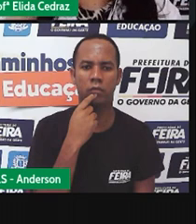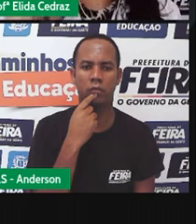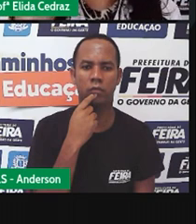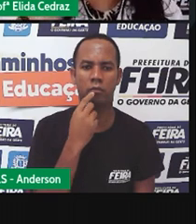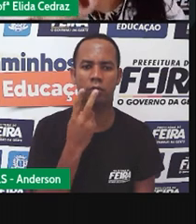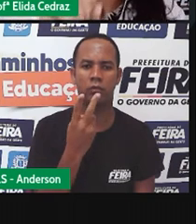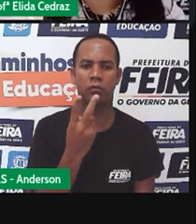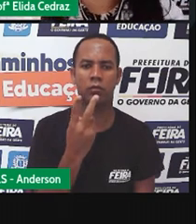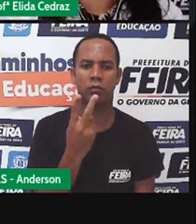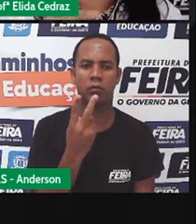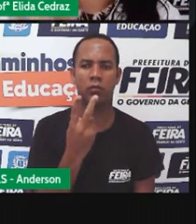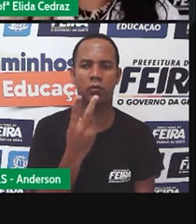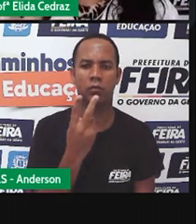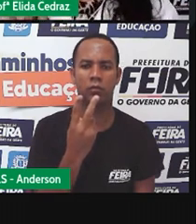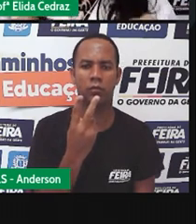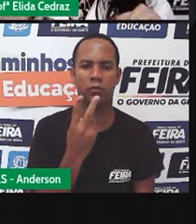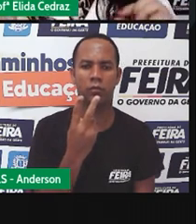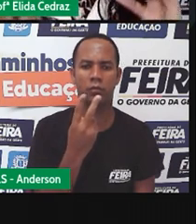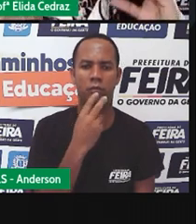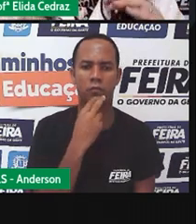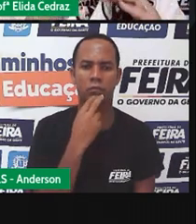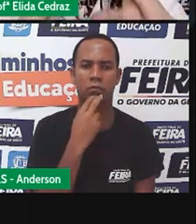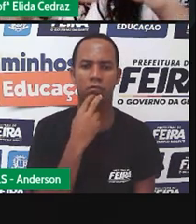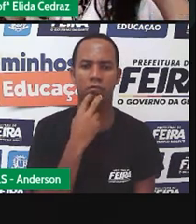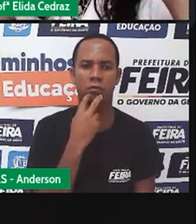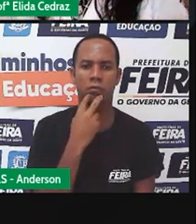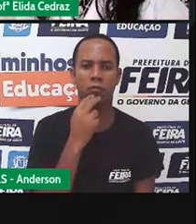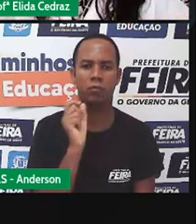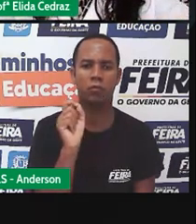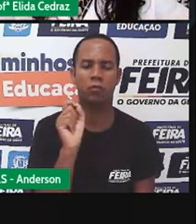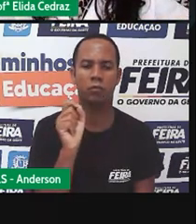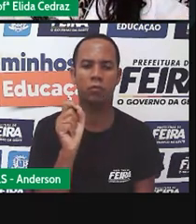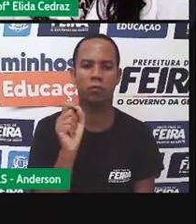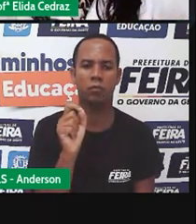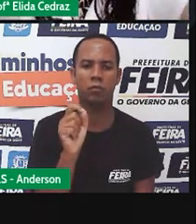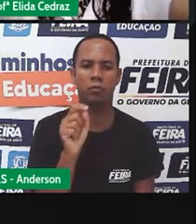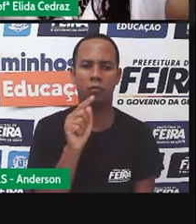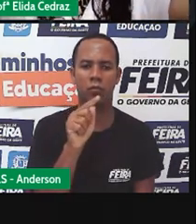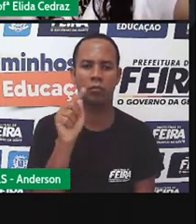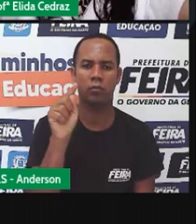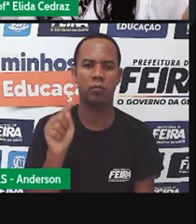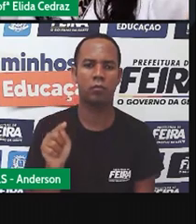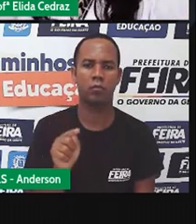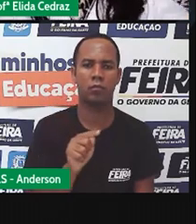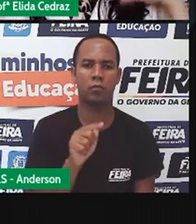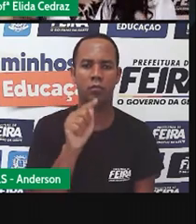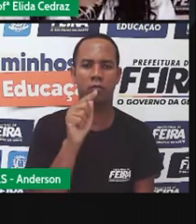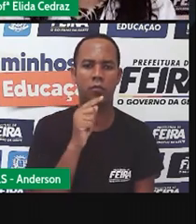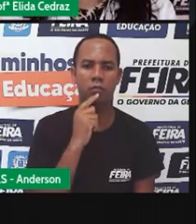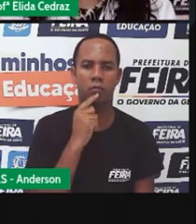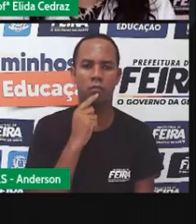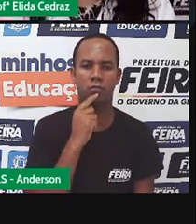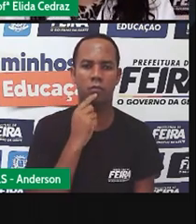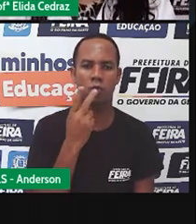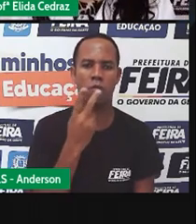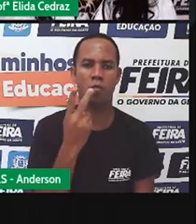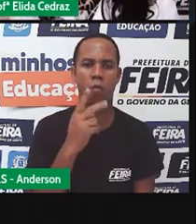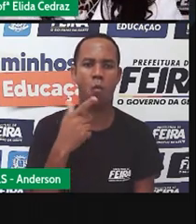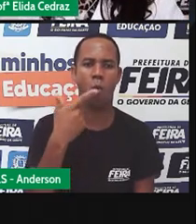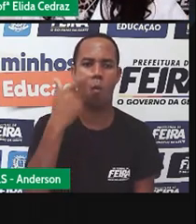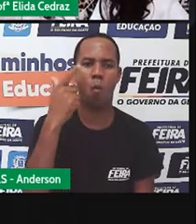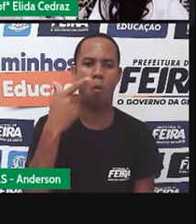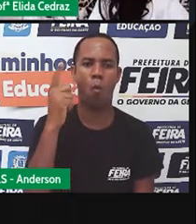1, 2. 2 retângulos. Um retângulo está na horizontal, a parte de cima, e o outro